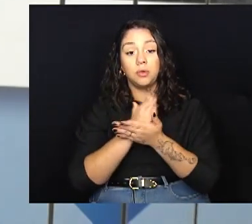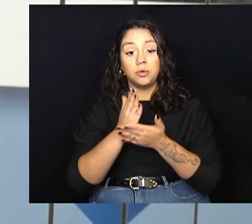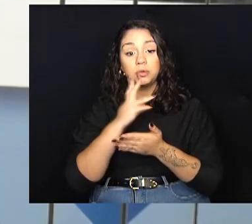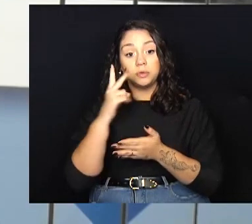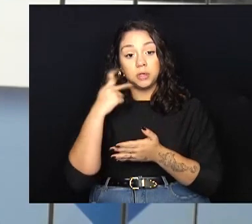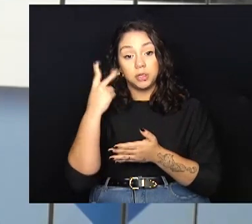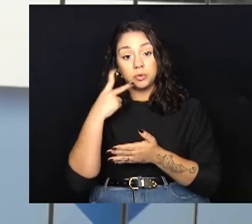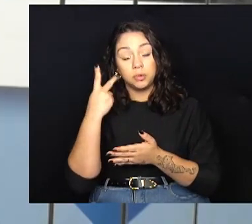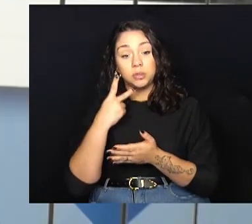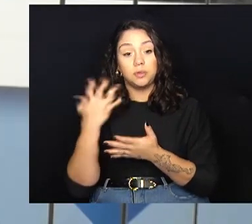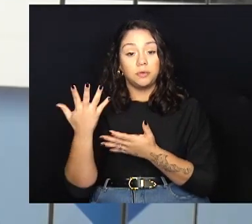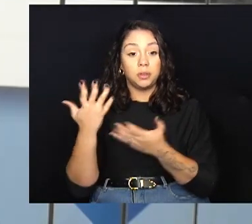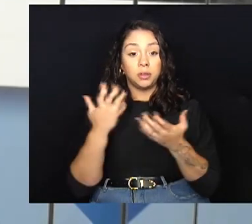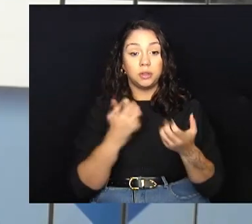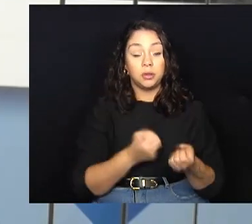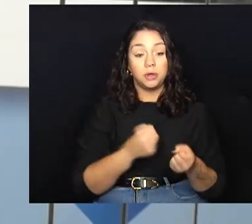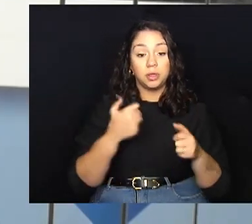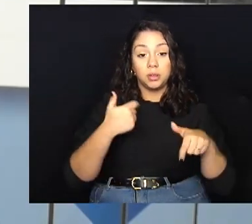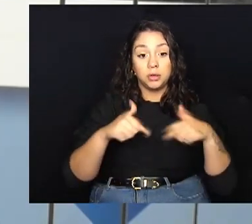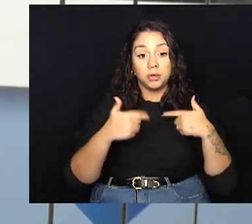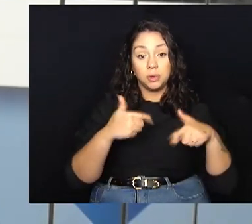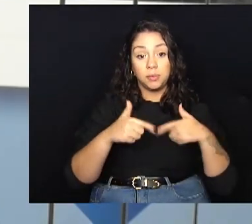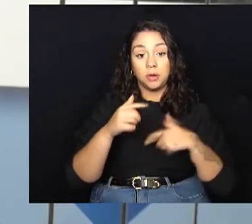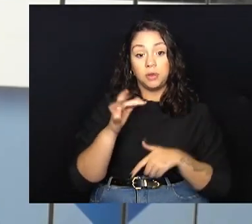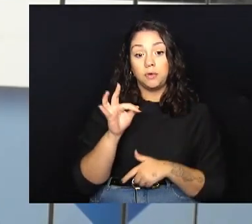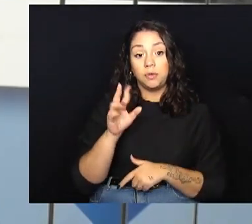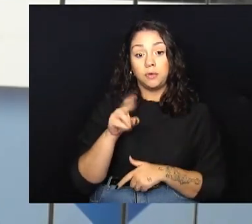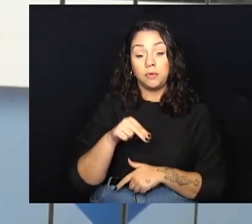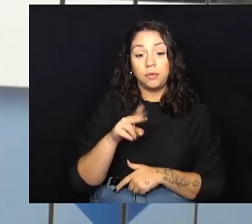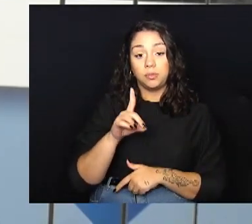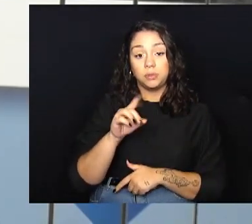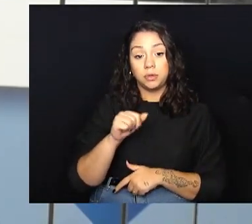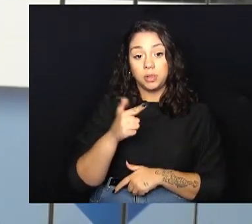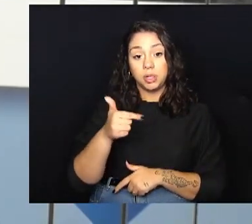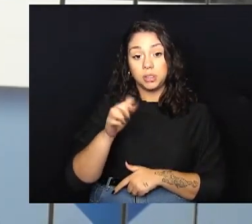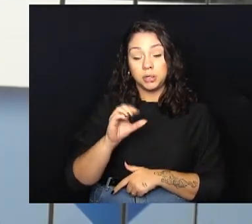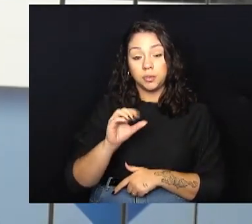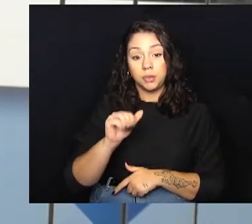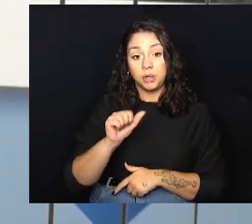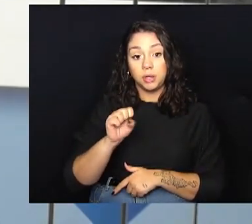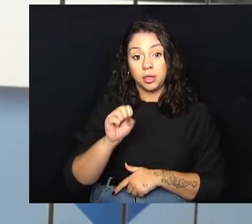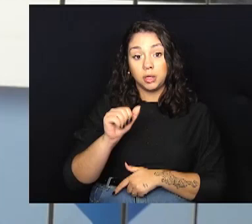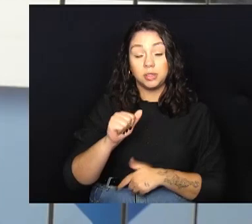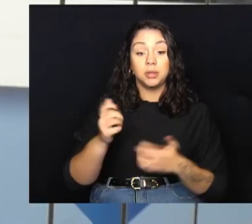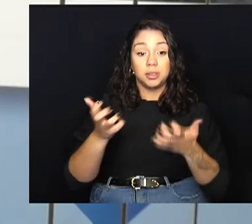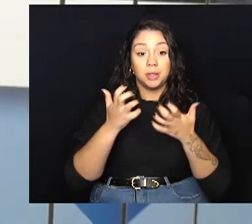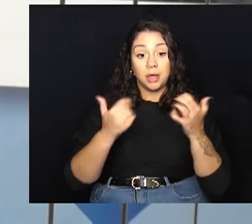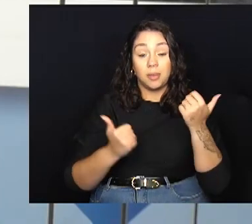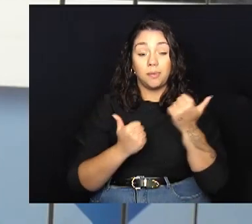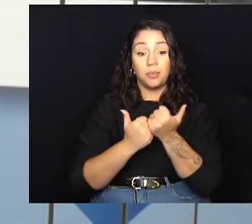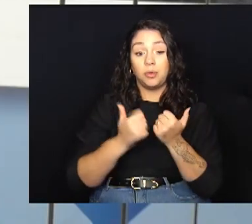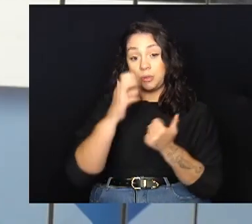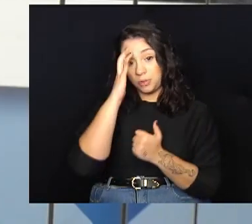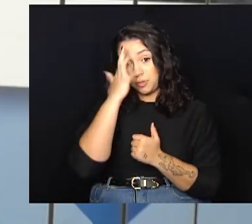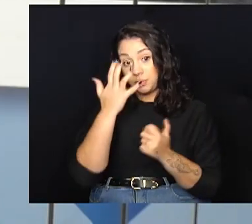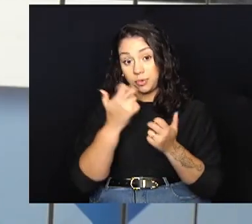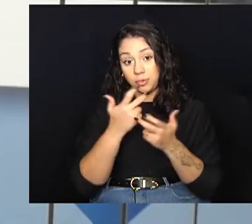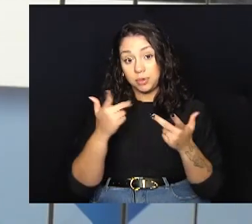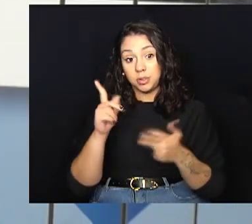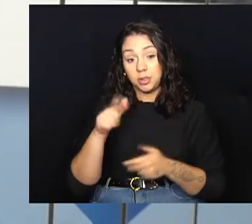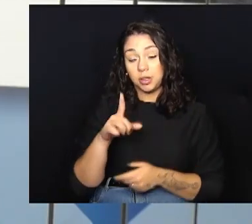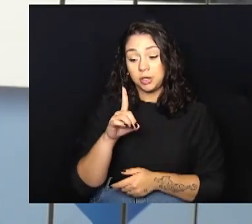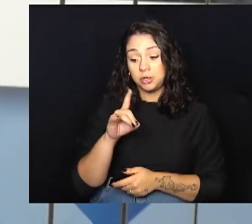os trabalhadores da Fundação CASA Eles vieram em busca de apoio para resolver questões do dissídio da